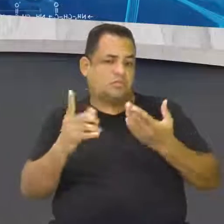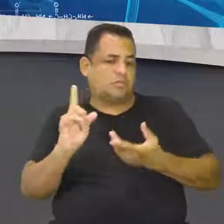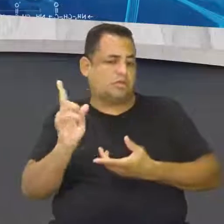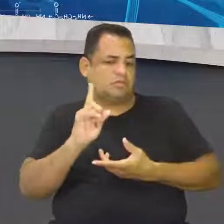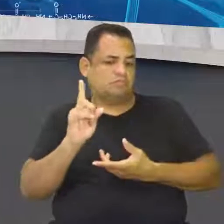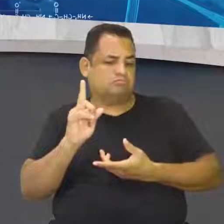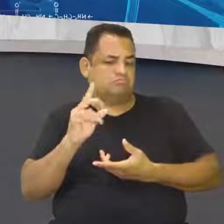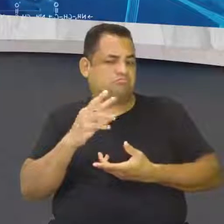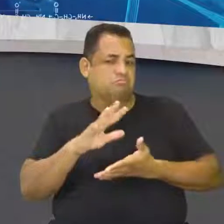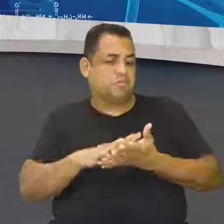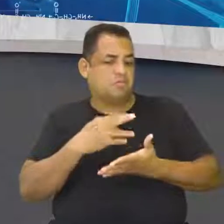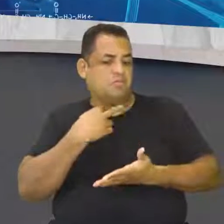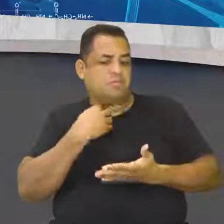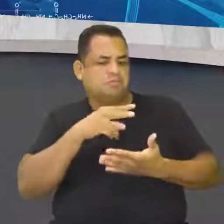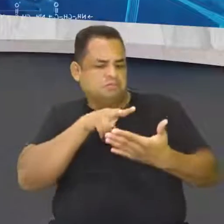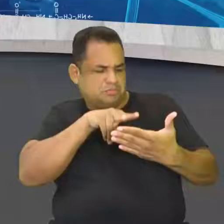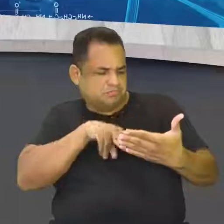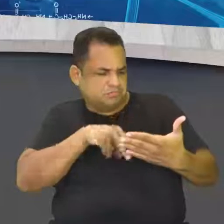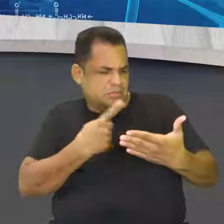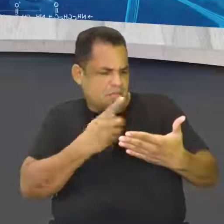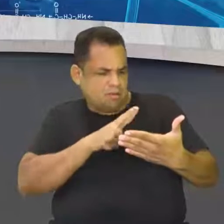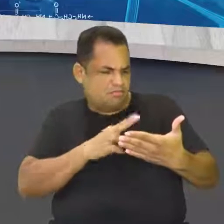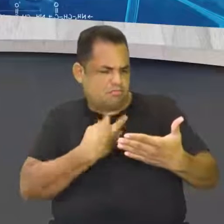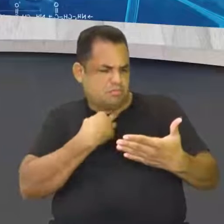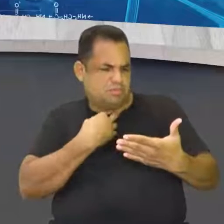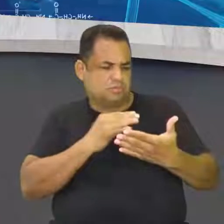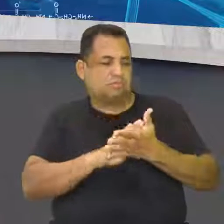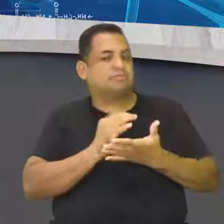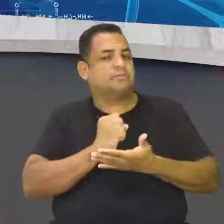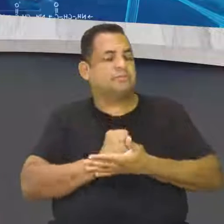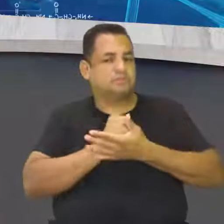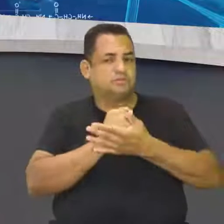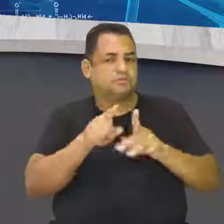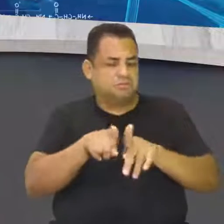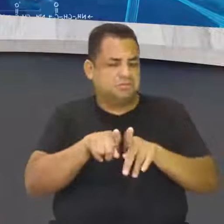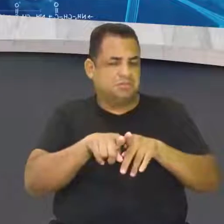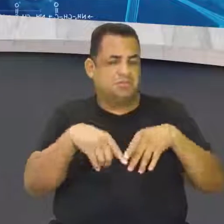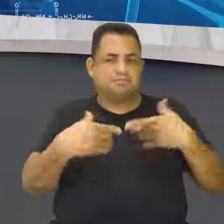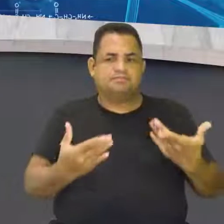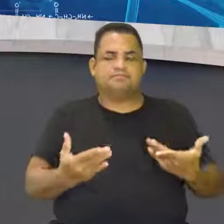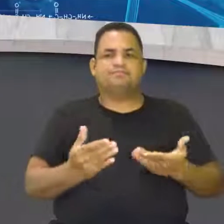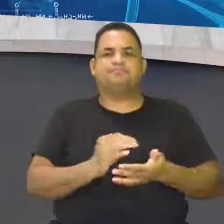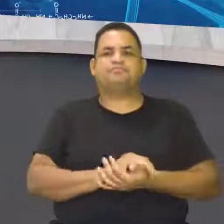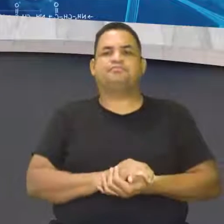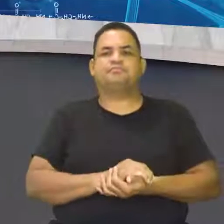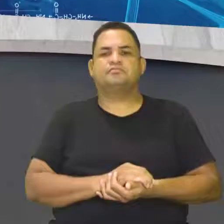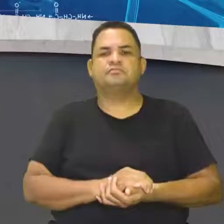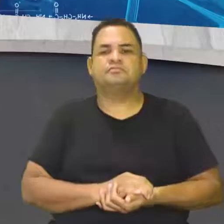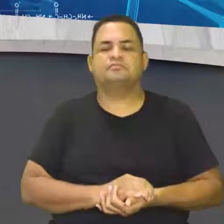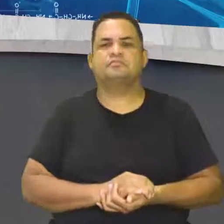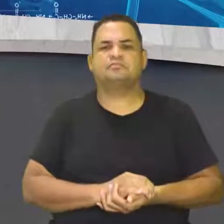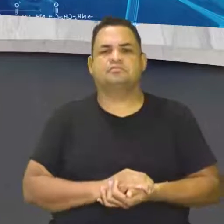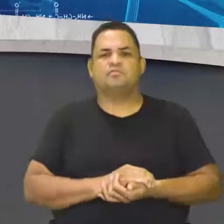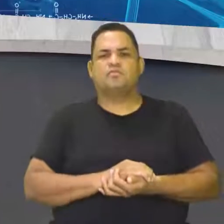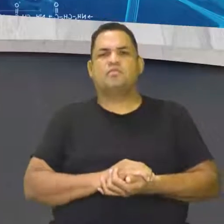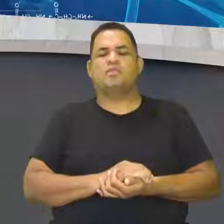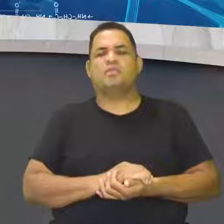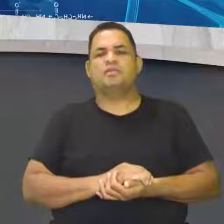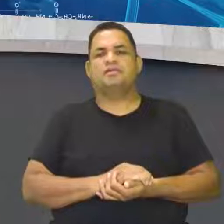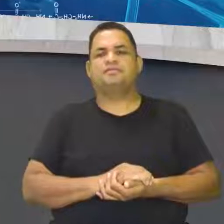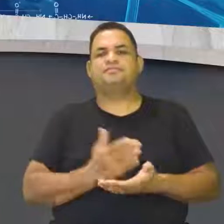não podem ser de jeito nenhum a correta já ajuda bastante também, né, Almeida? Exatamente, professora Sabrina. E essa